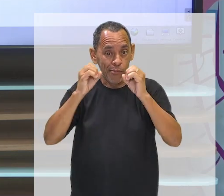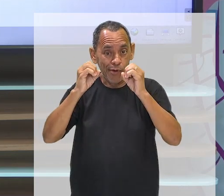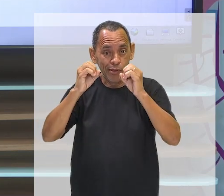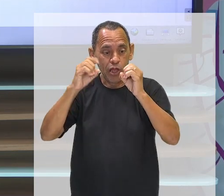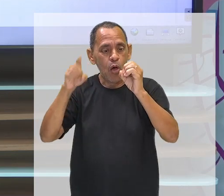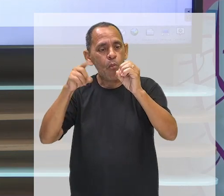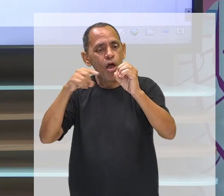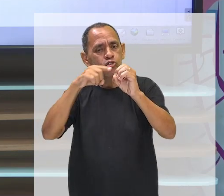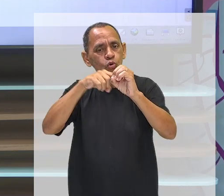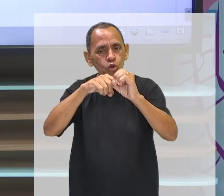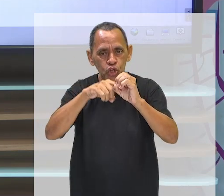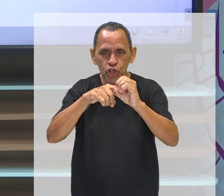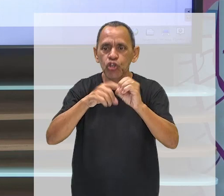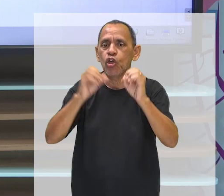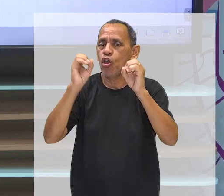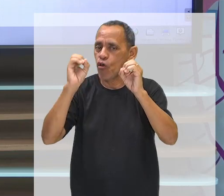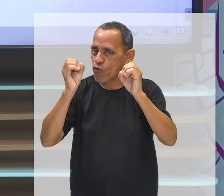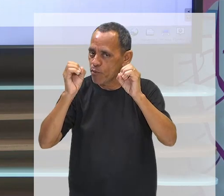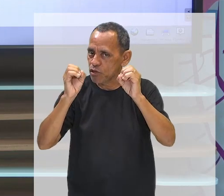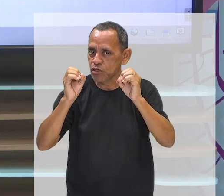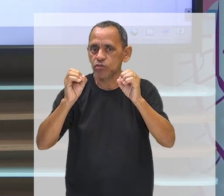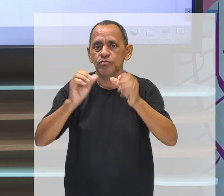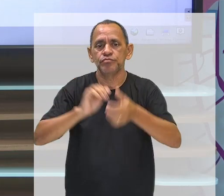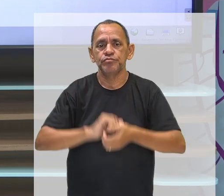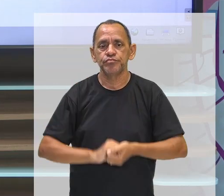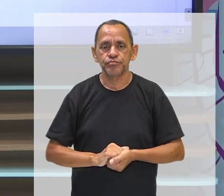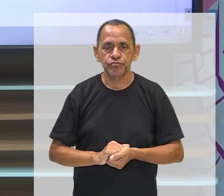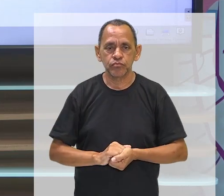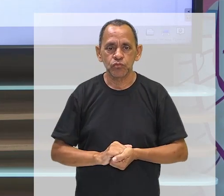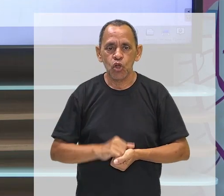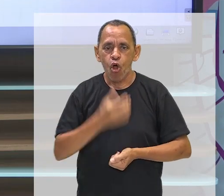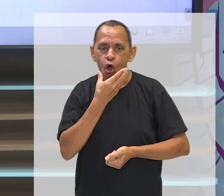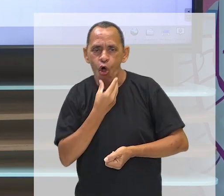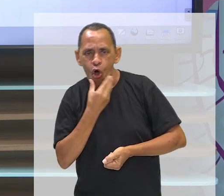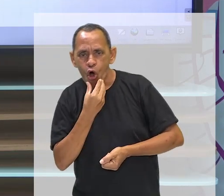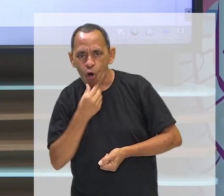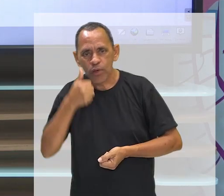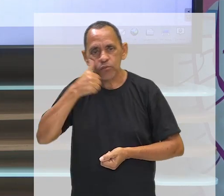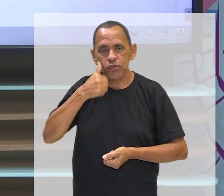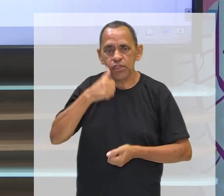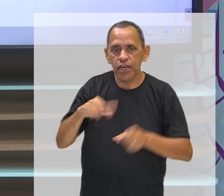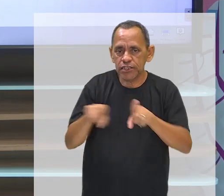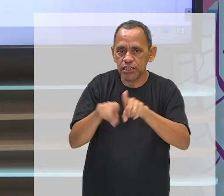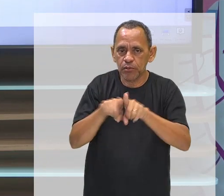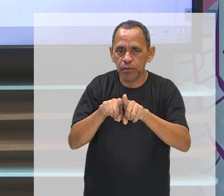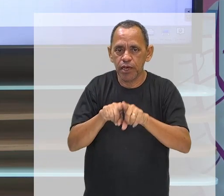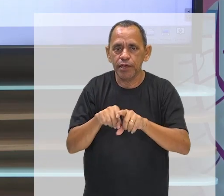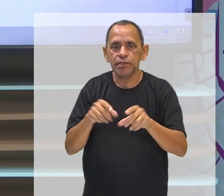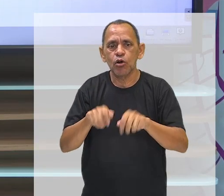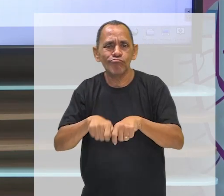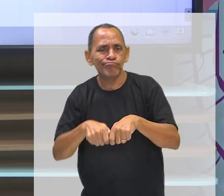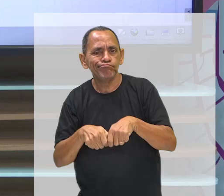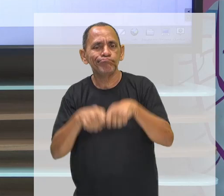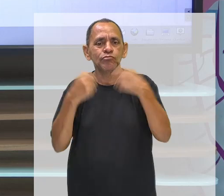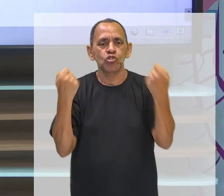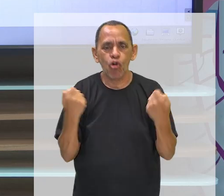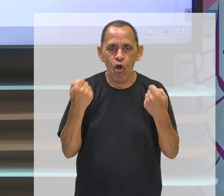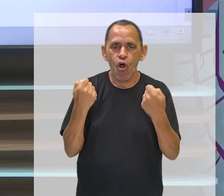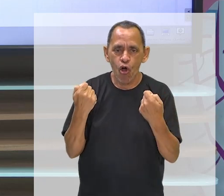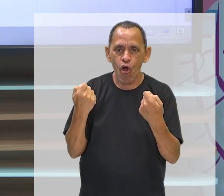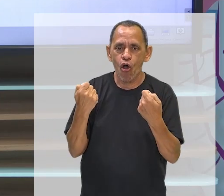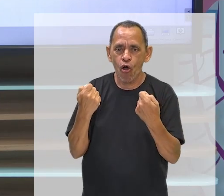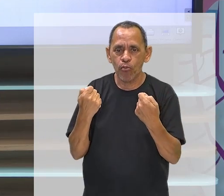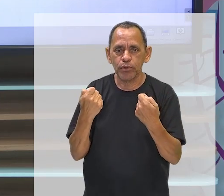essa união deles, o espermatozoide ele consegue chegar, localizou um óvulo, acontece ali, ele rompe ali a membrana do óvulo,